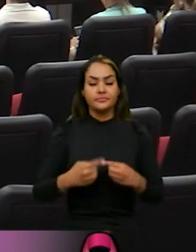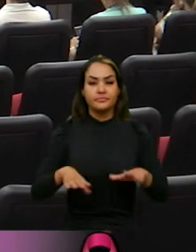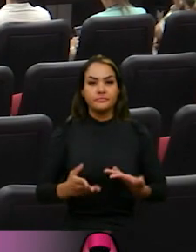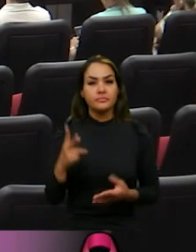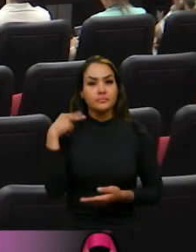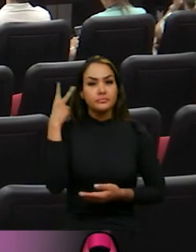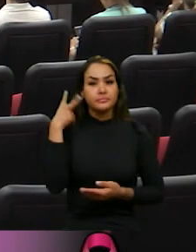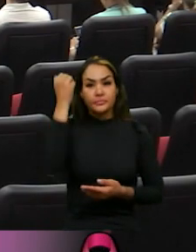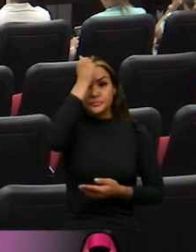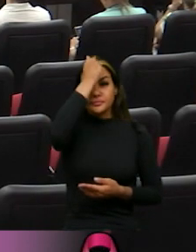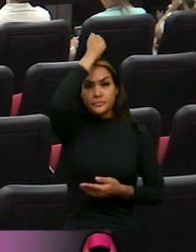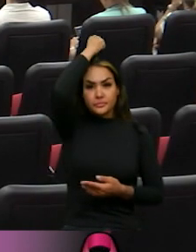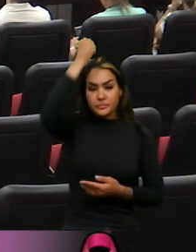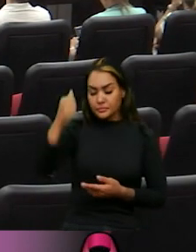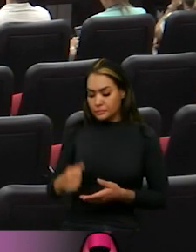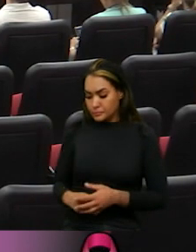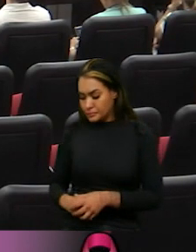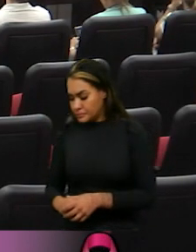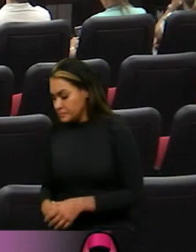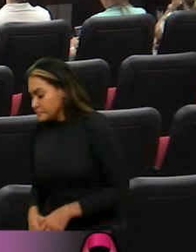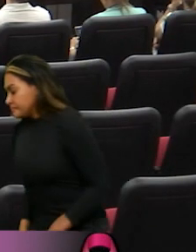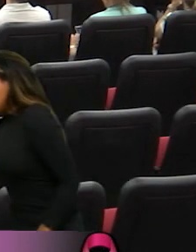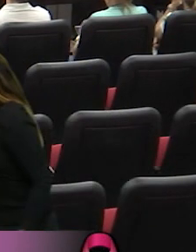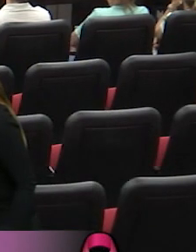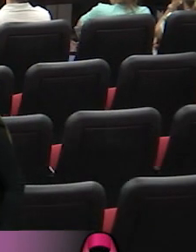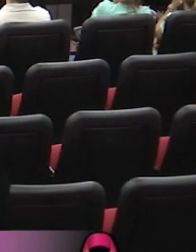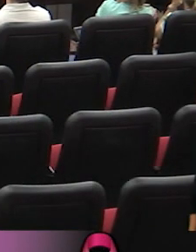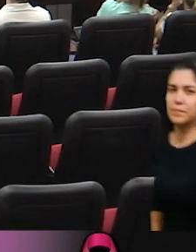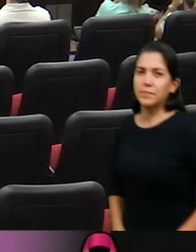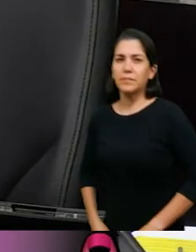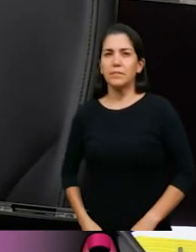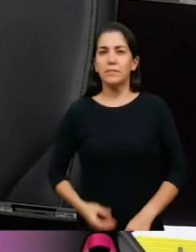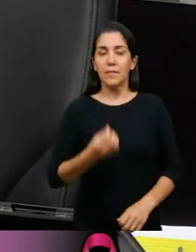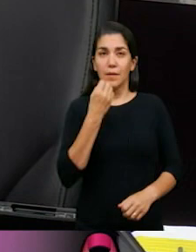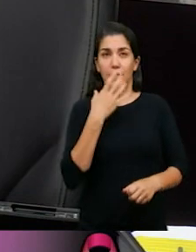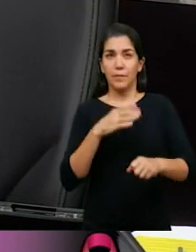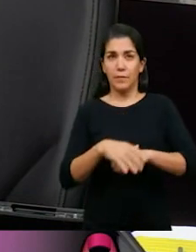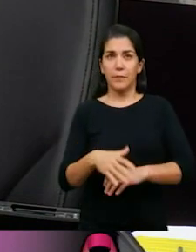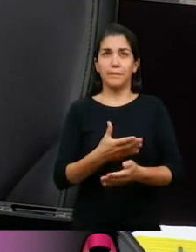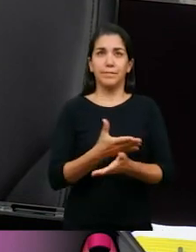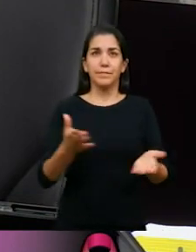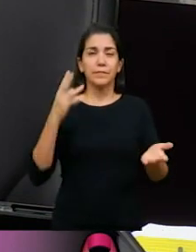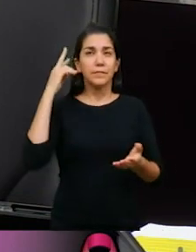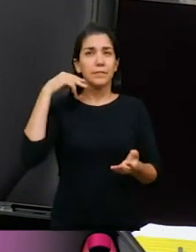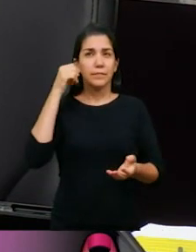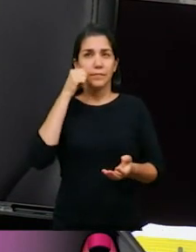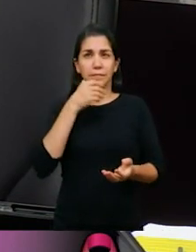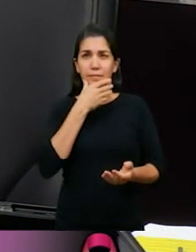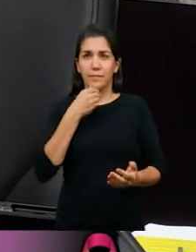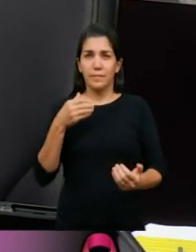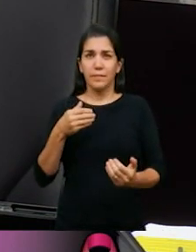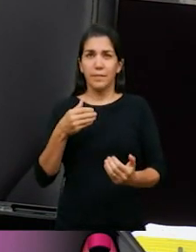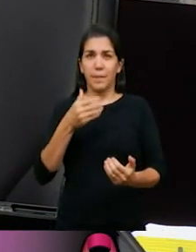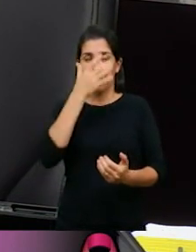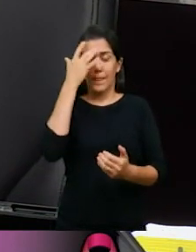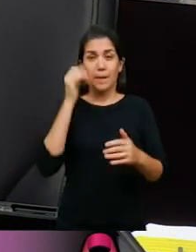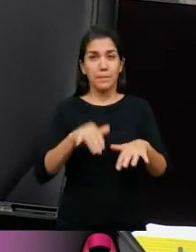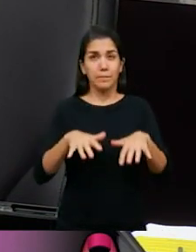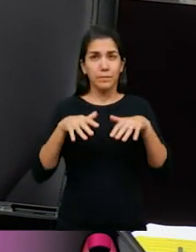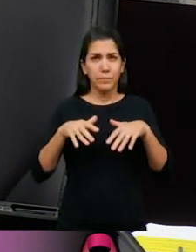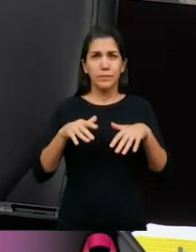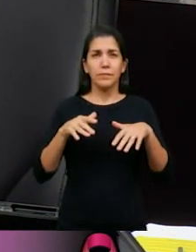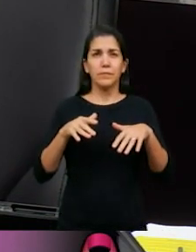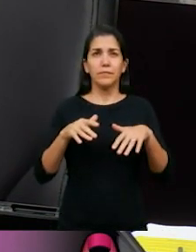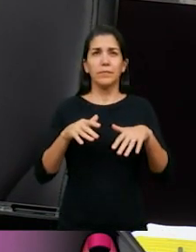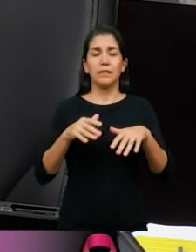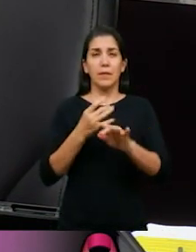palavra, o vereador doutor Alceu. Boa noite a todos, senhores vereadores, senhoras vereadoras, público aqui presente e aqueles que nos acompanham pela